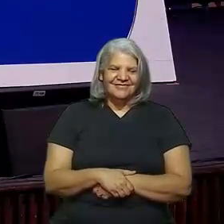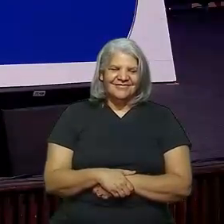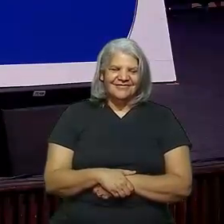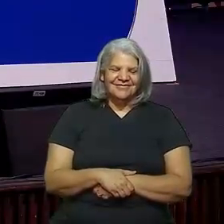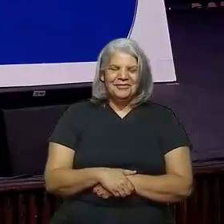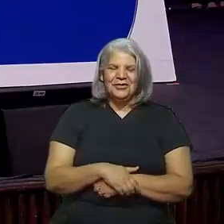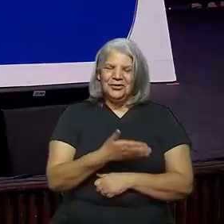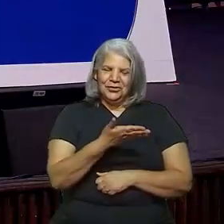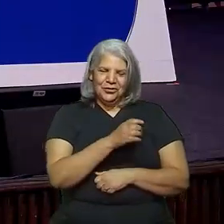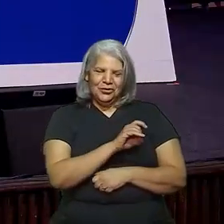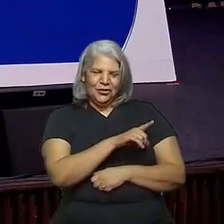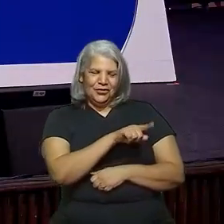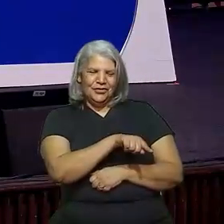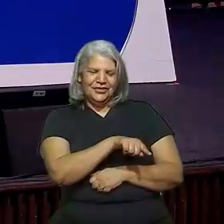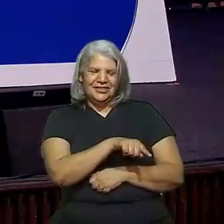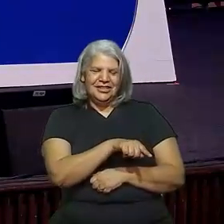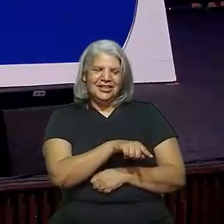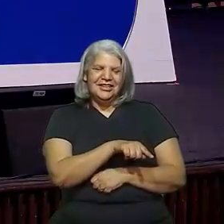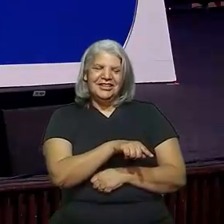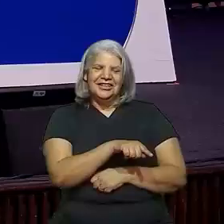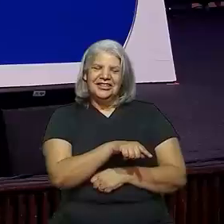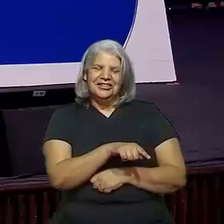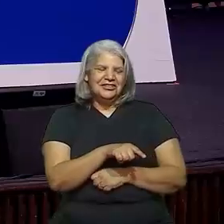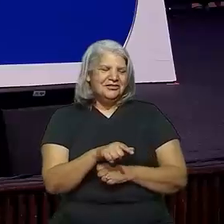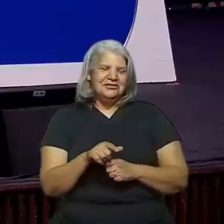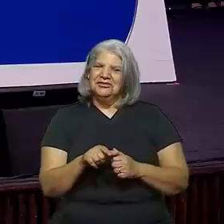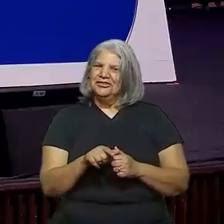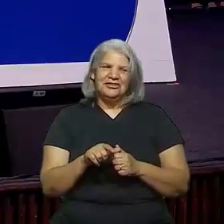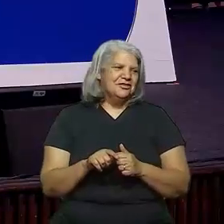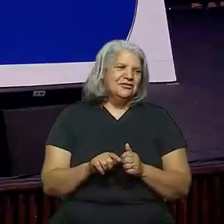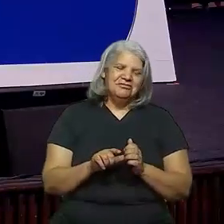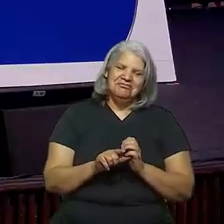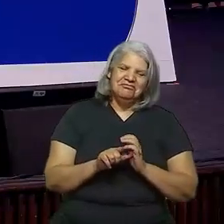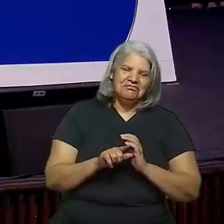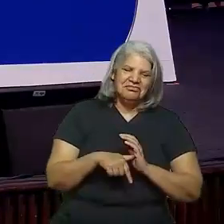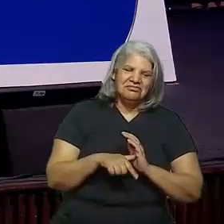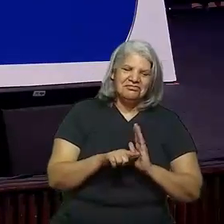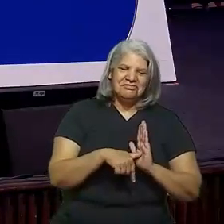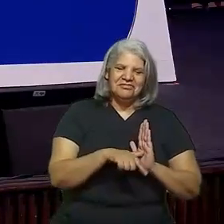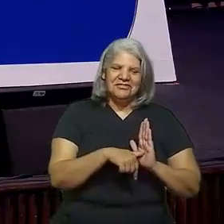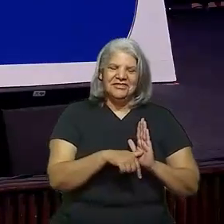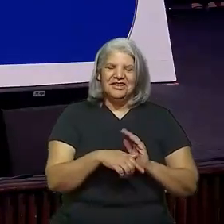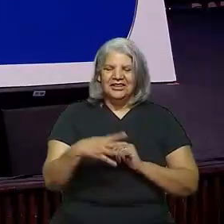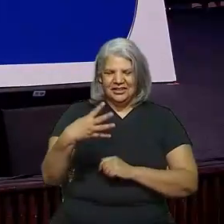Menos você, que outro dia chegou às 5 para uma reunião às 4.